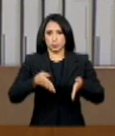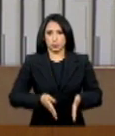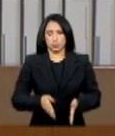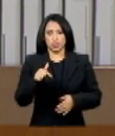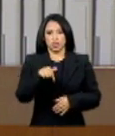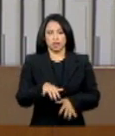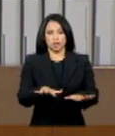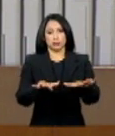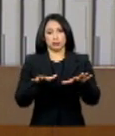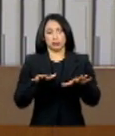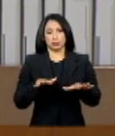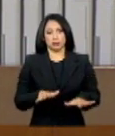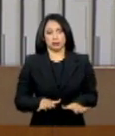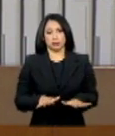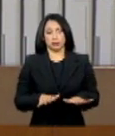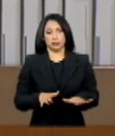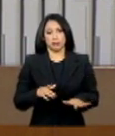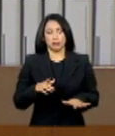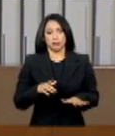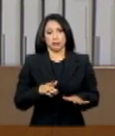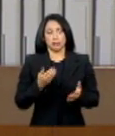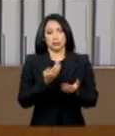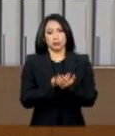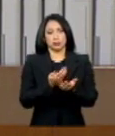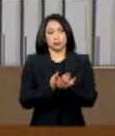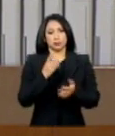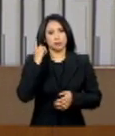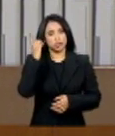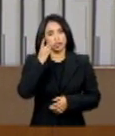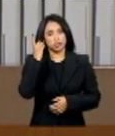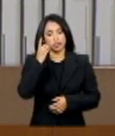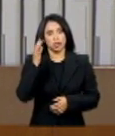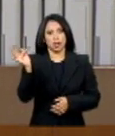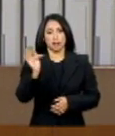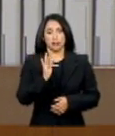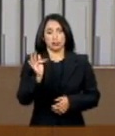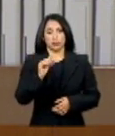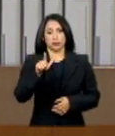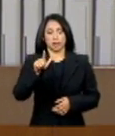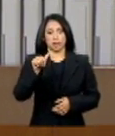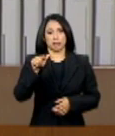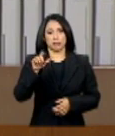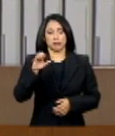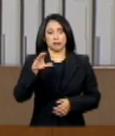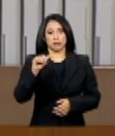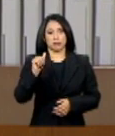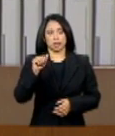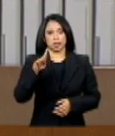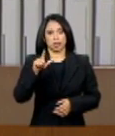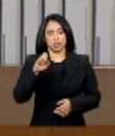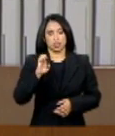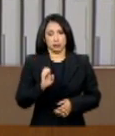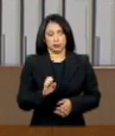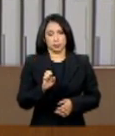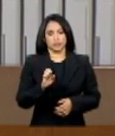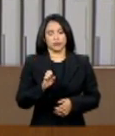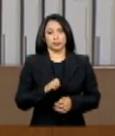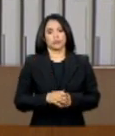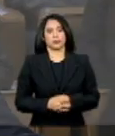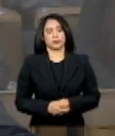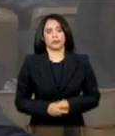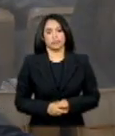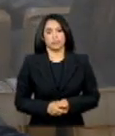graduandos das seguintes instituições de ensino faculdade la salle da cidade de lucas do rio verde mato grosso